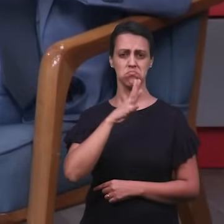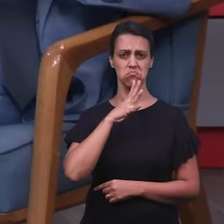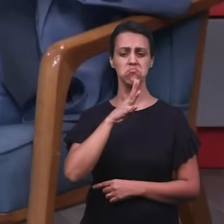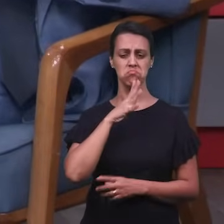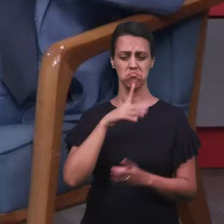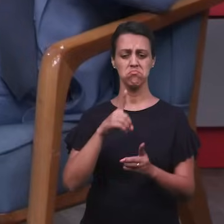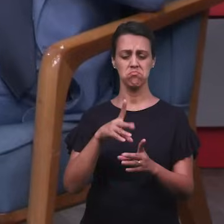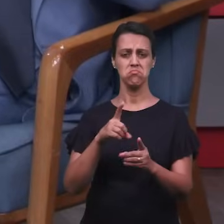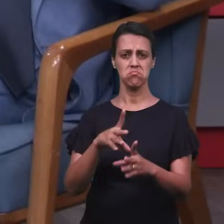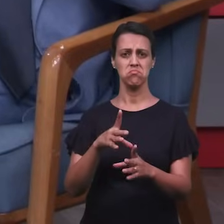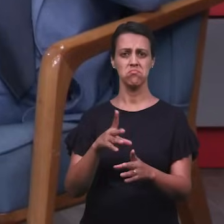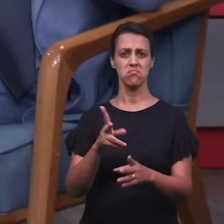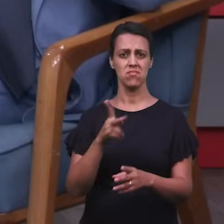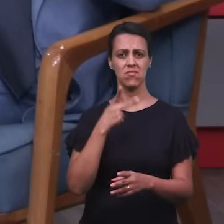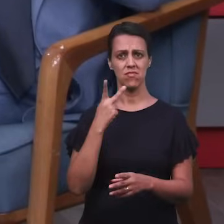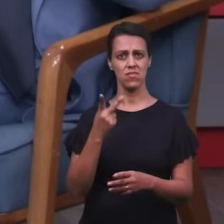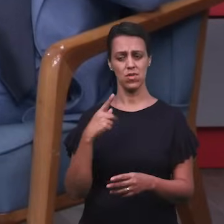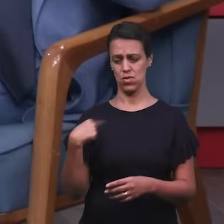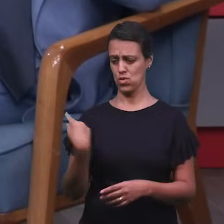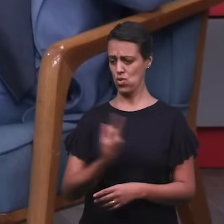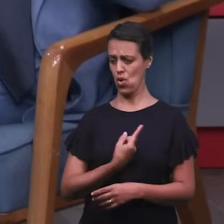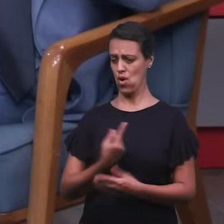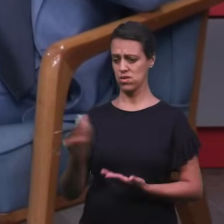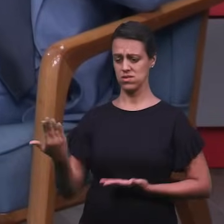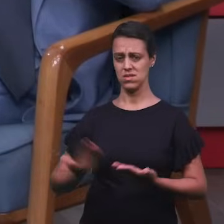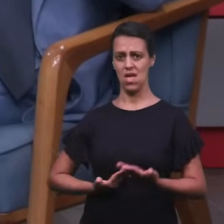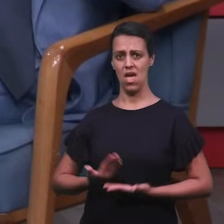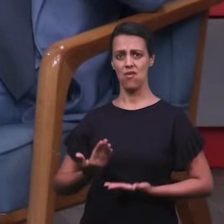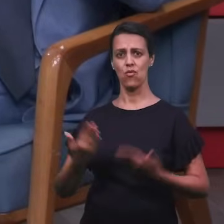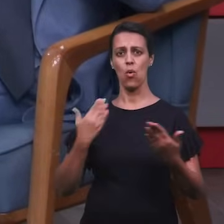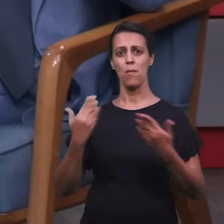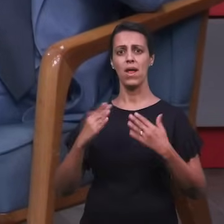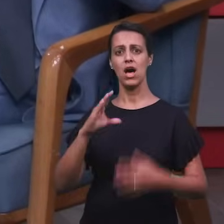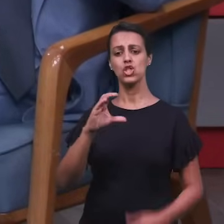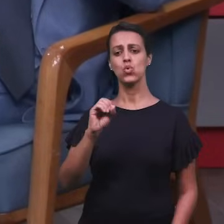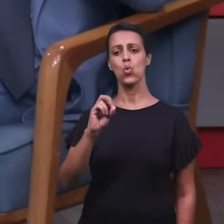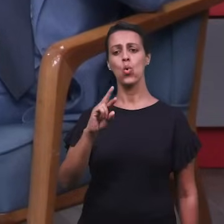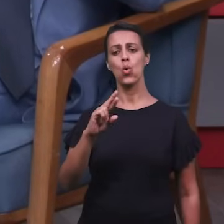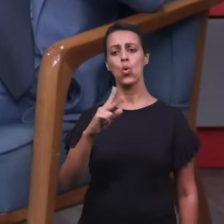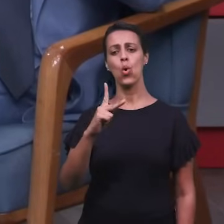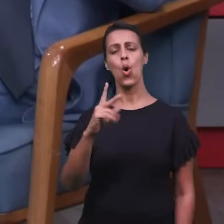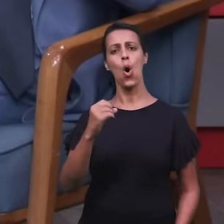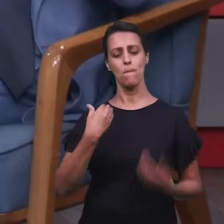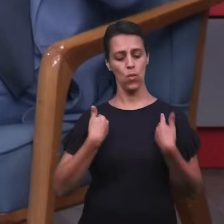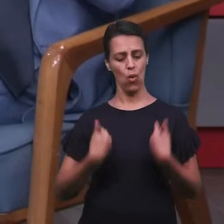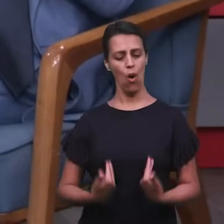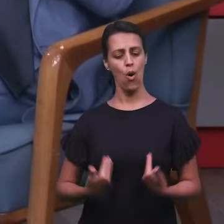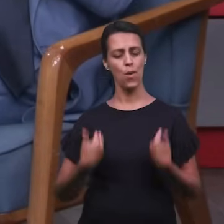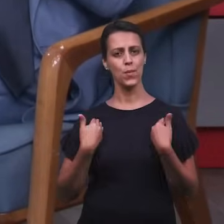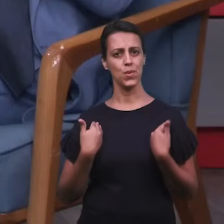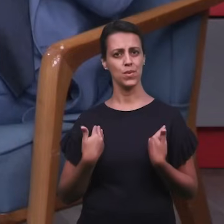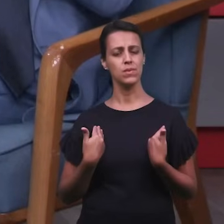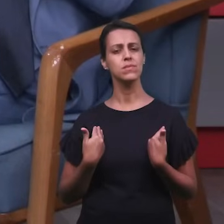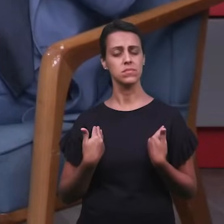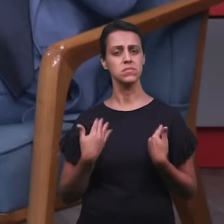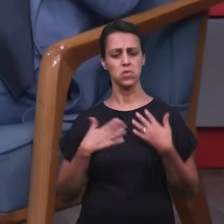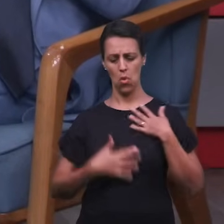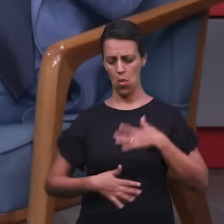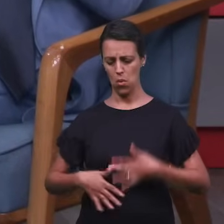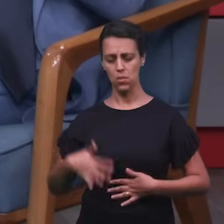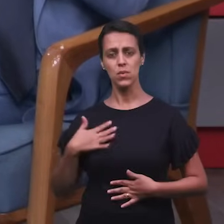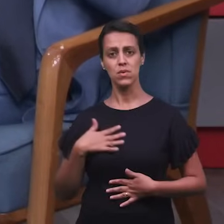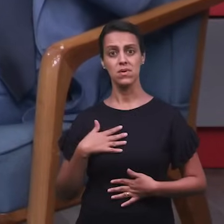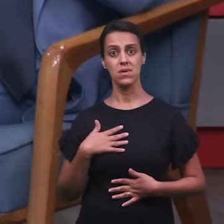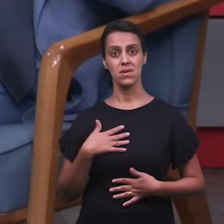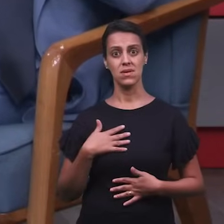da doutrina, diz que a igreja é corpo. Sim, a igreja é corpo, é o pão. Mas esse corpo espiritual,